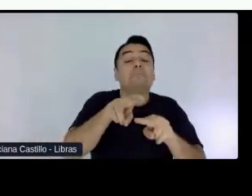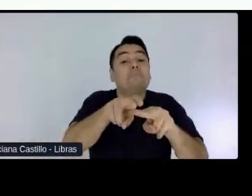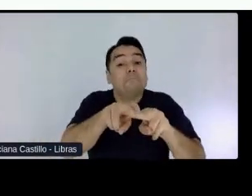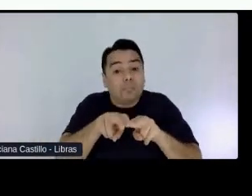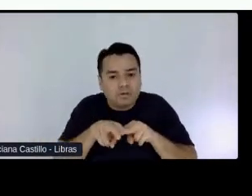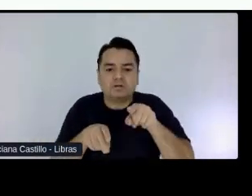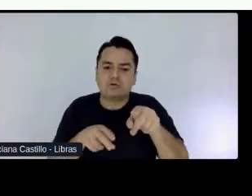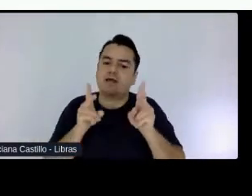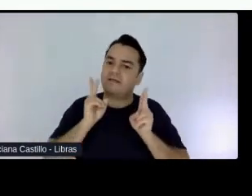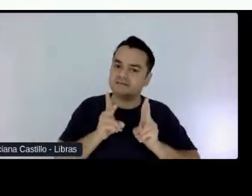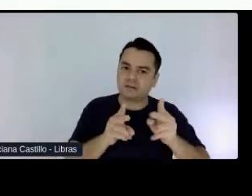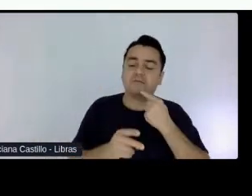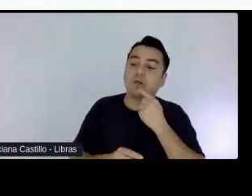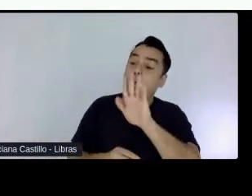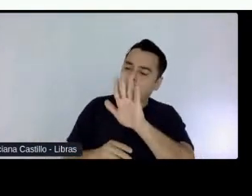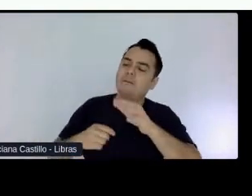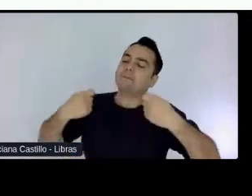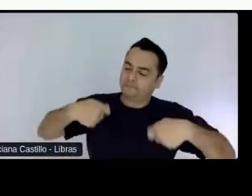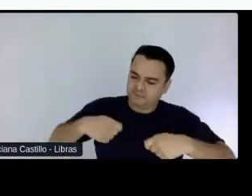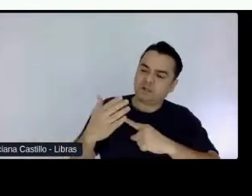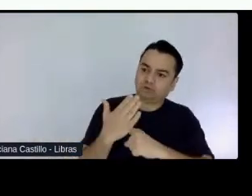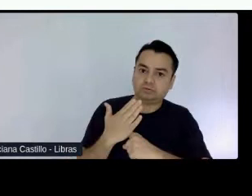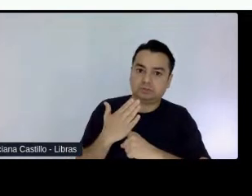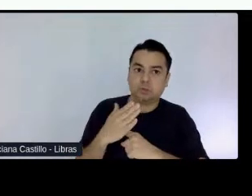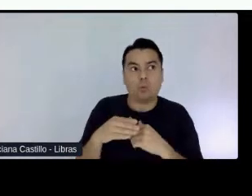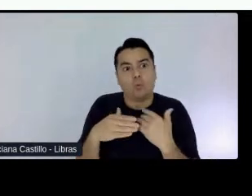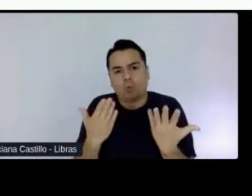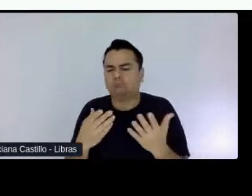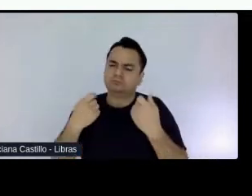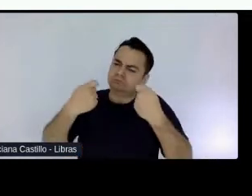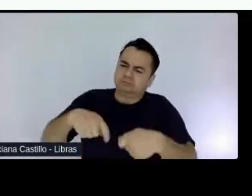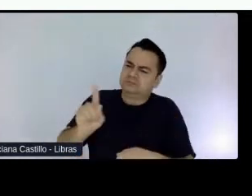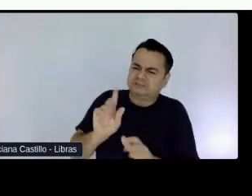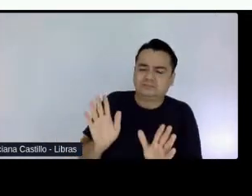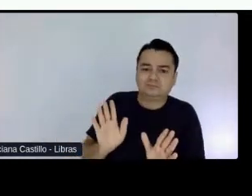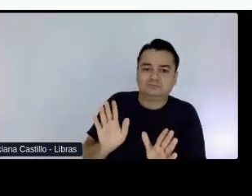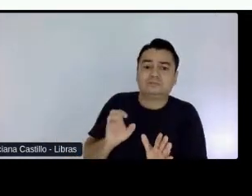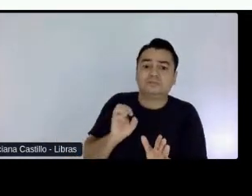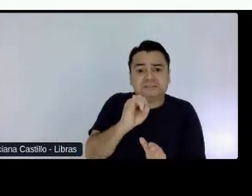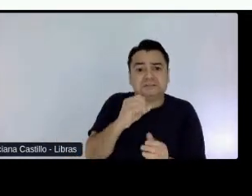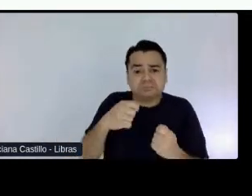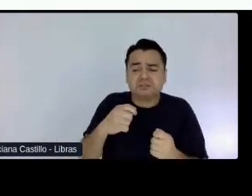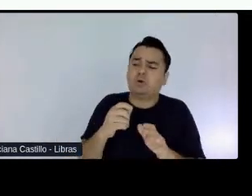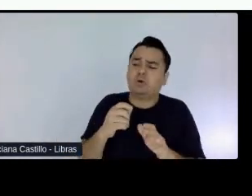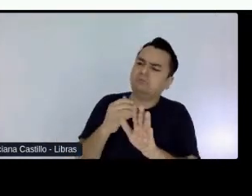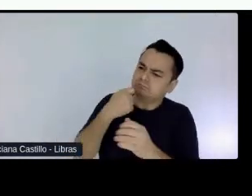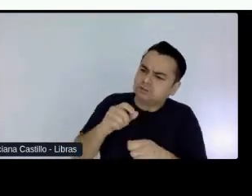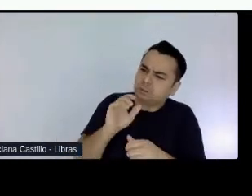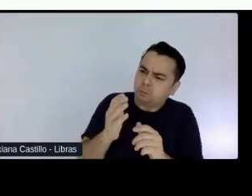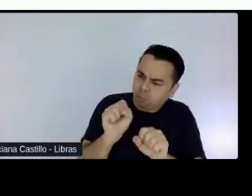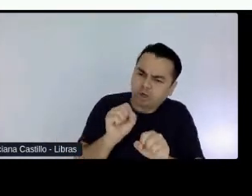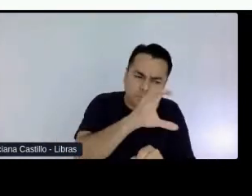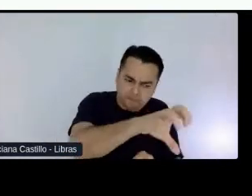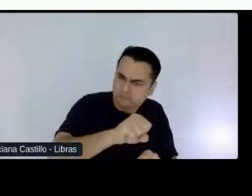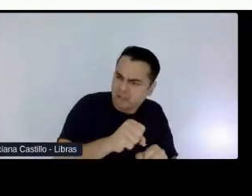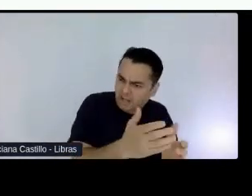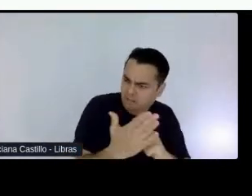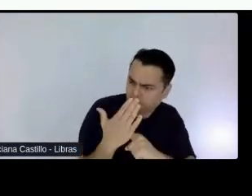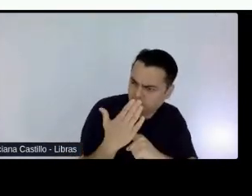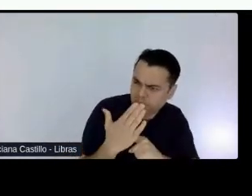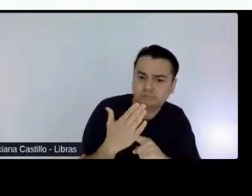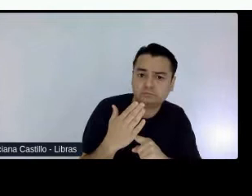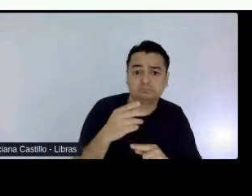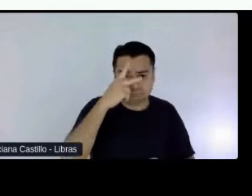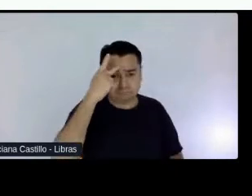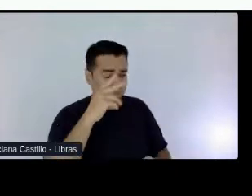se eu preciso ou não de ajuda. E quando eu preciso, eu viro e falo, preciso, você pode fazer isso para mim? Me ajuda com isso? E